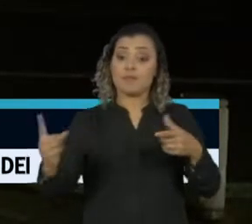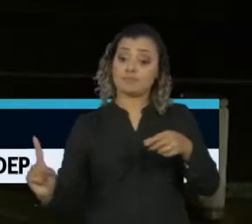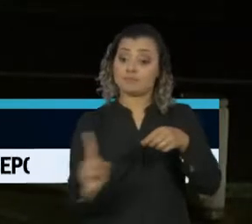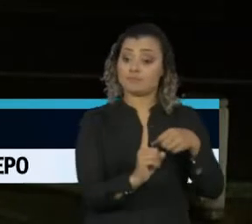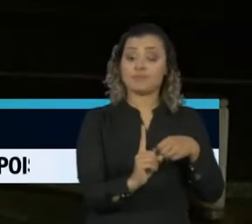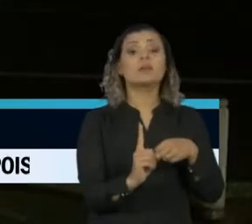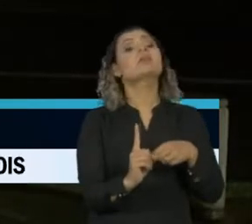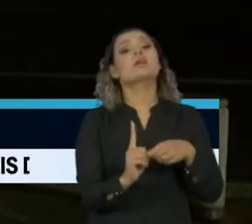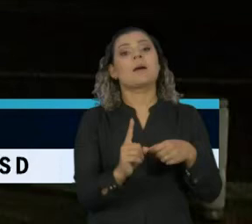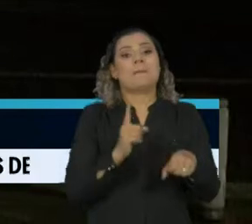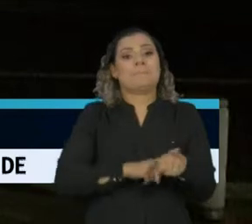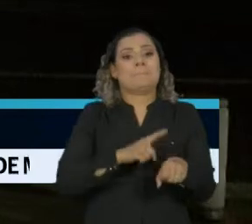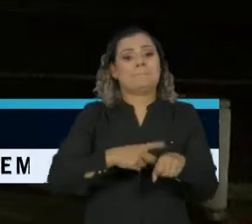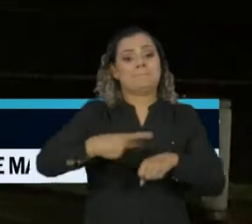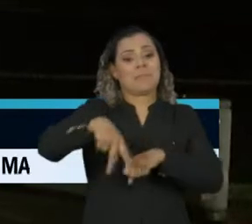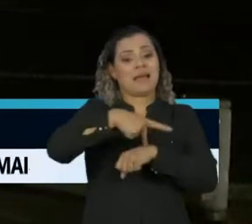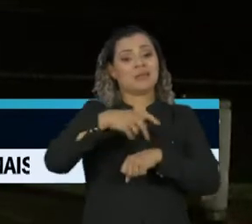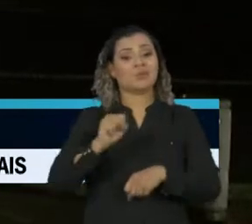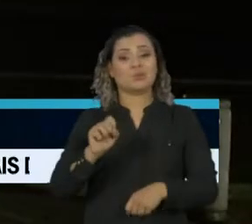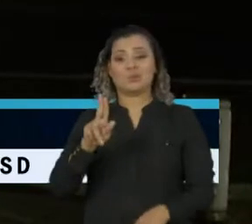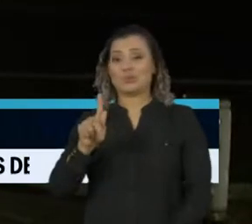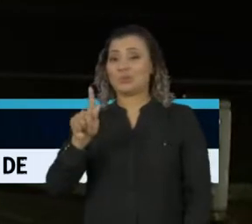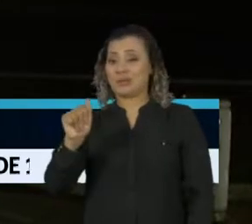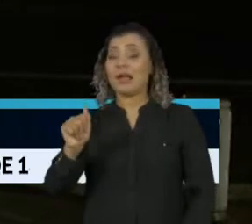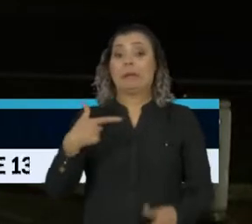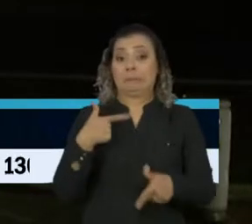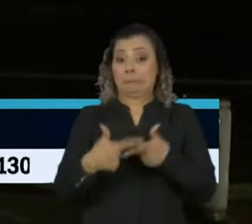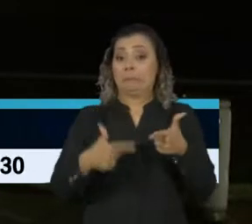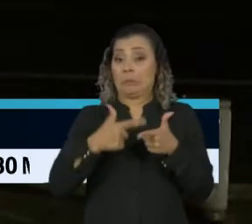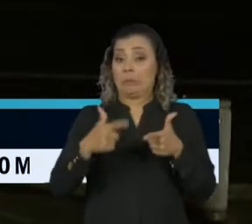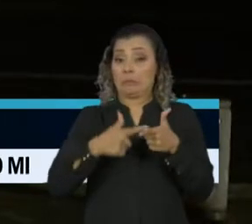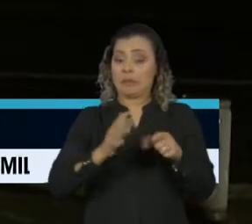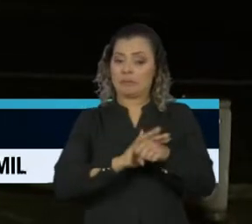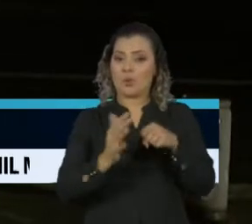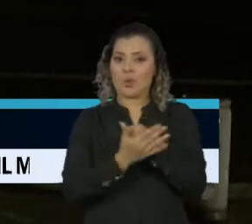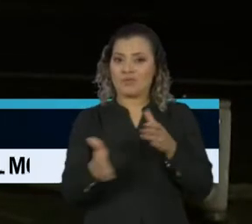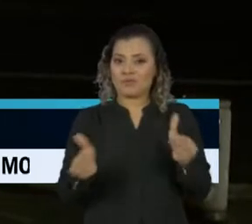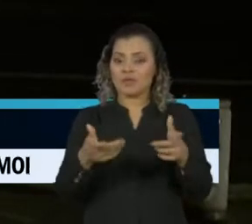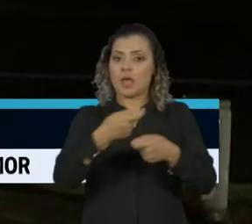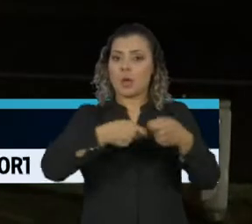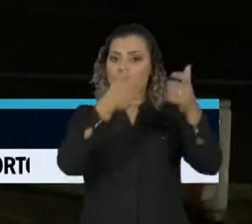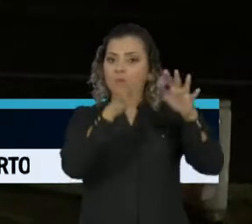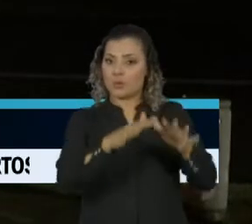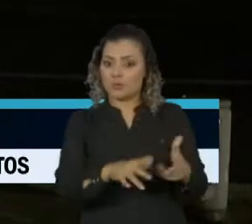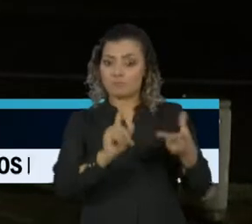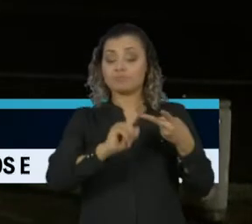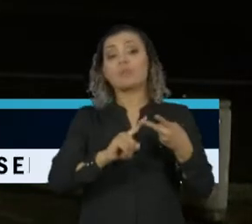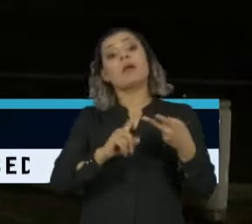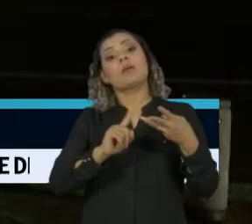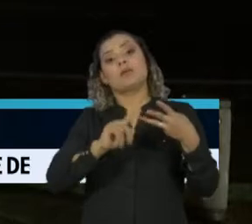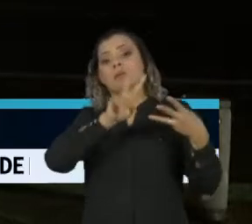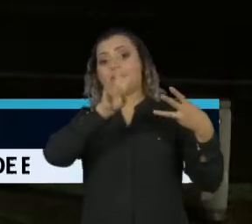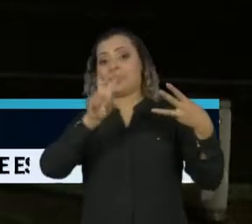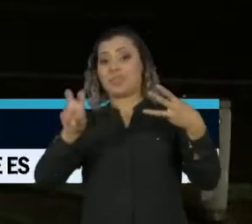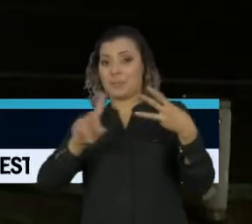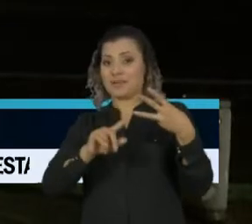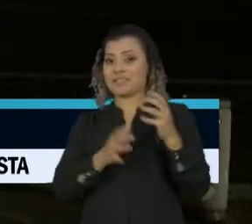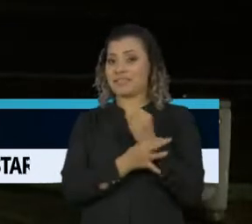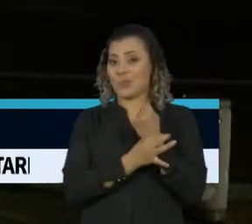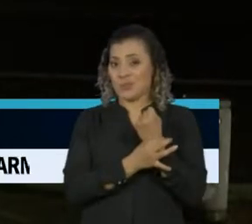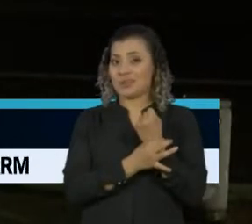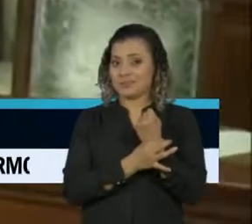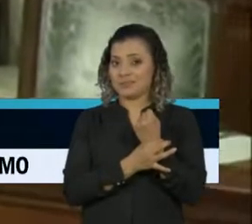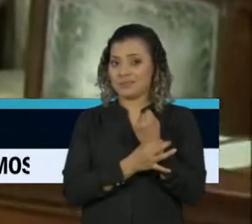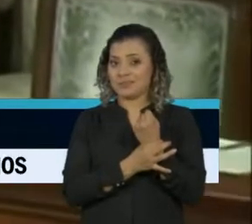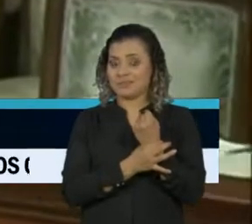assumir o país em um momento crítico devido a pandemia do coronavírus a crise econômica e as questões de segurança